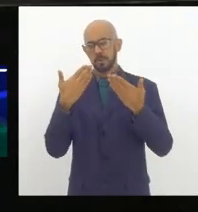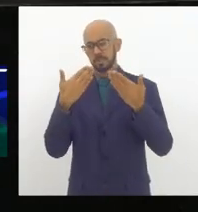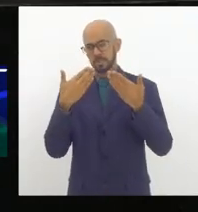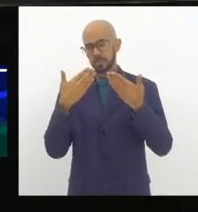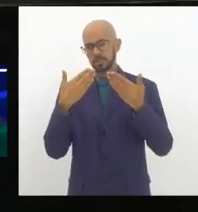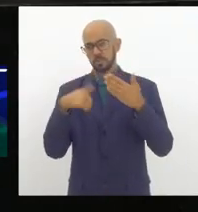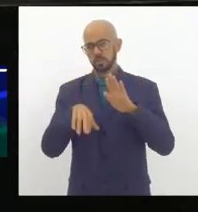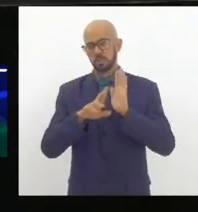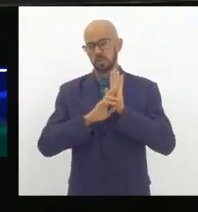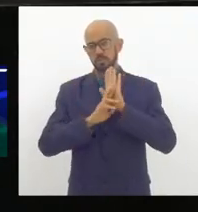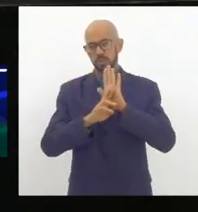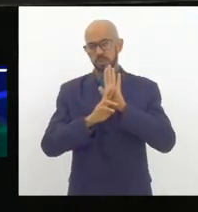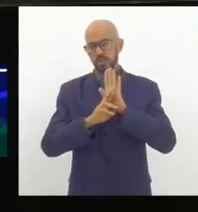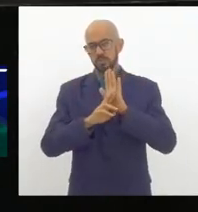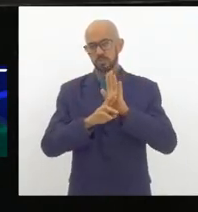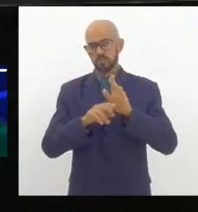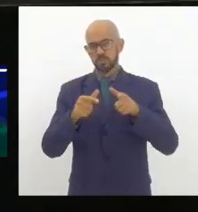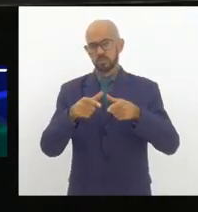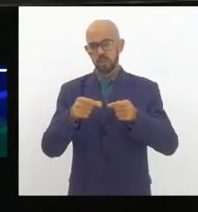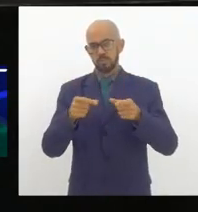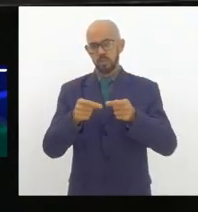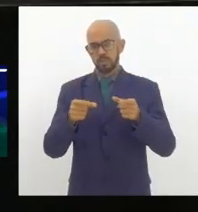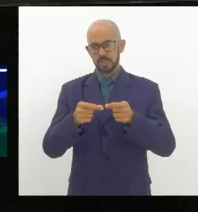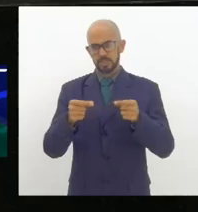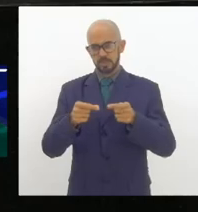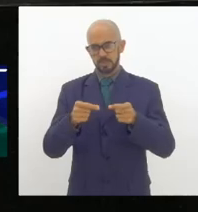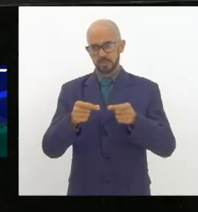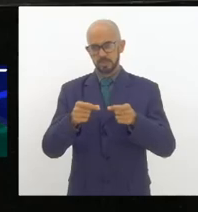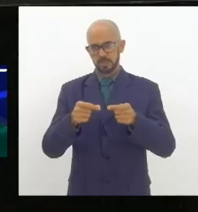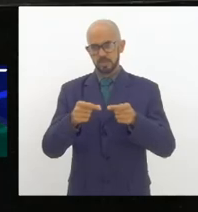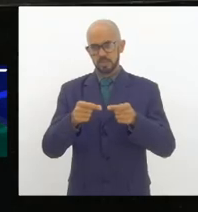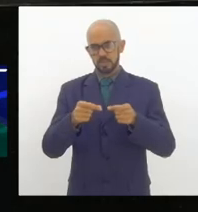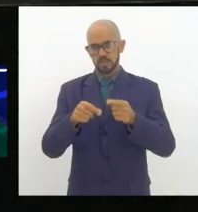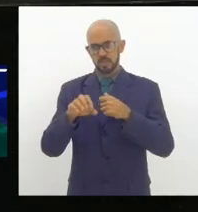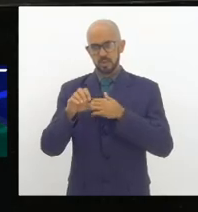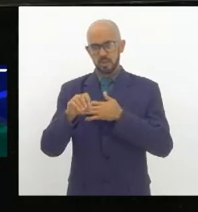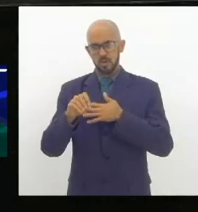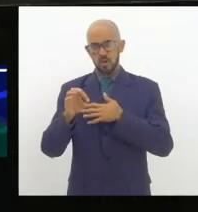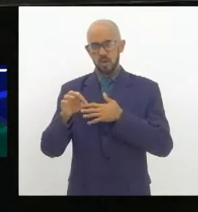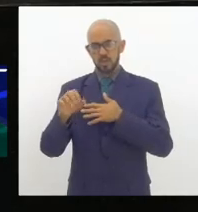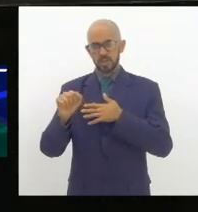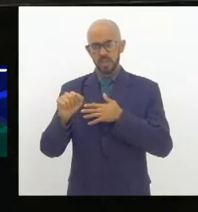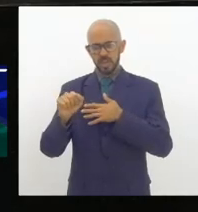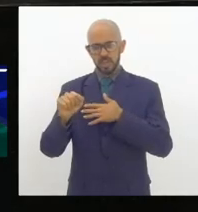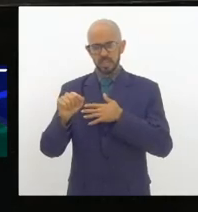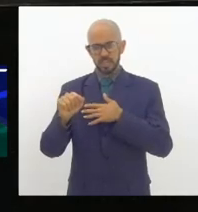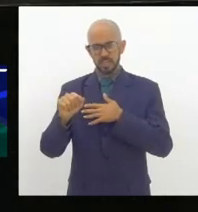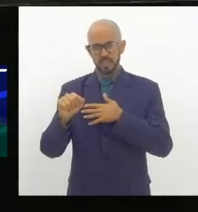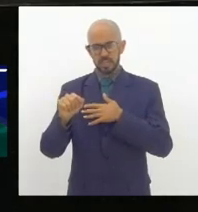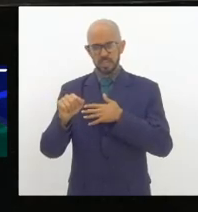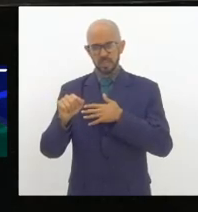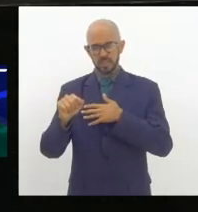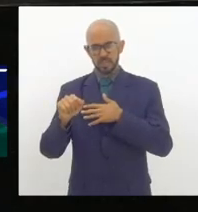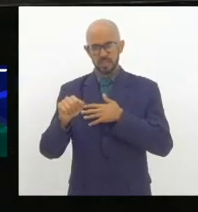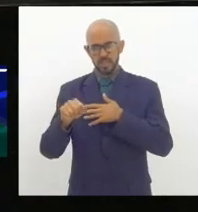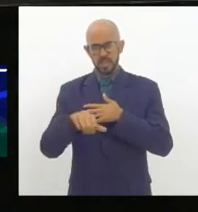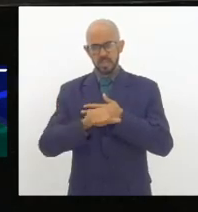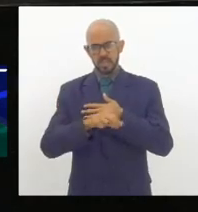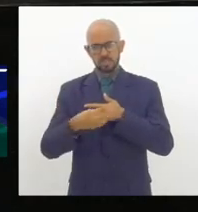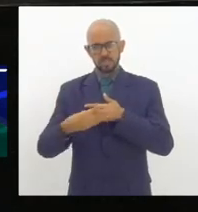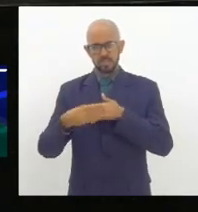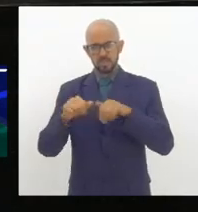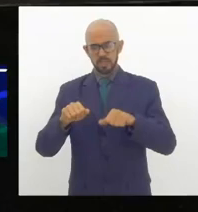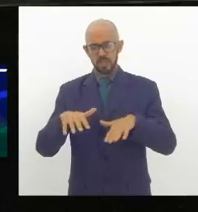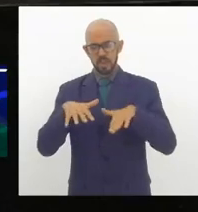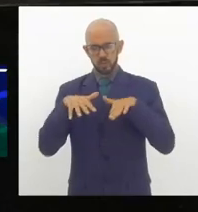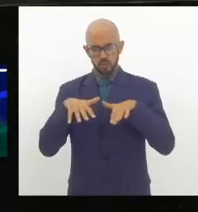o representante do Japonês o tal do Ó tá é que assume bota esse foi na 13ª